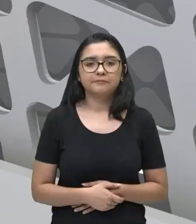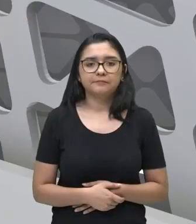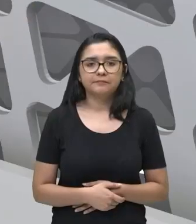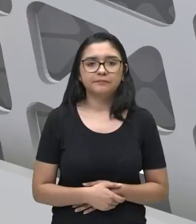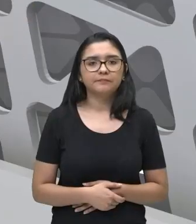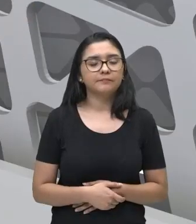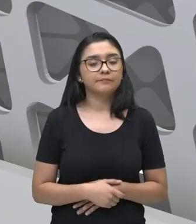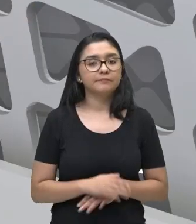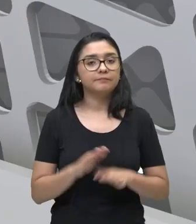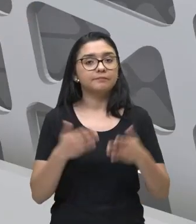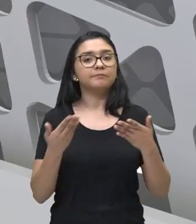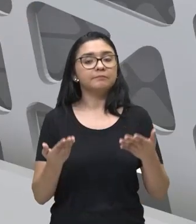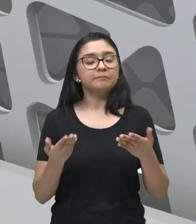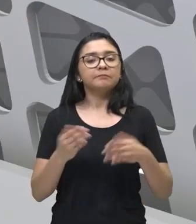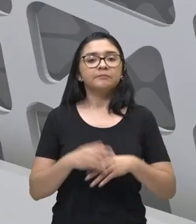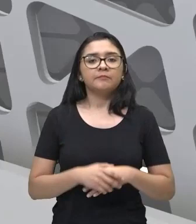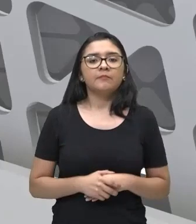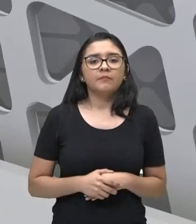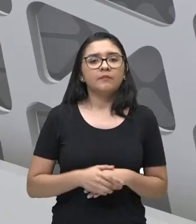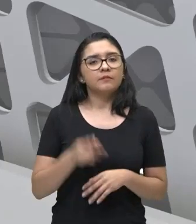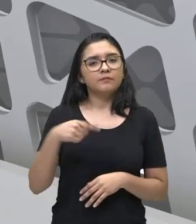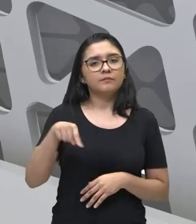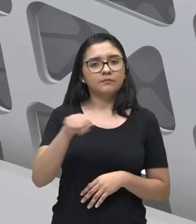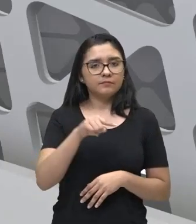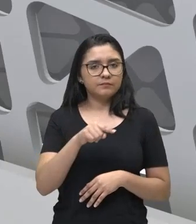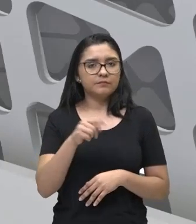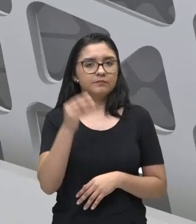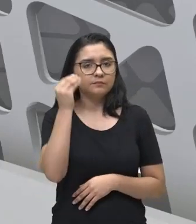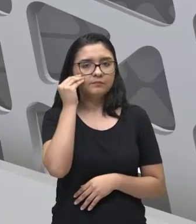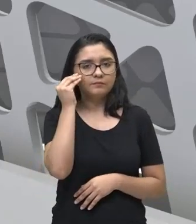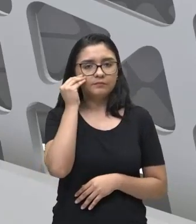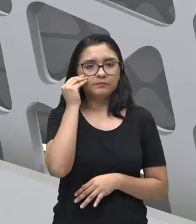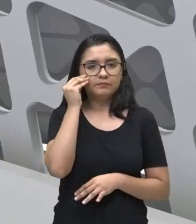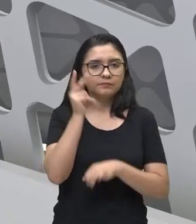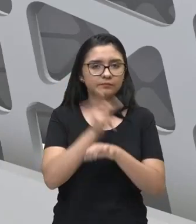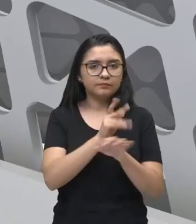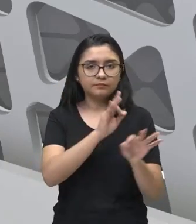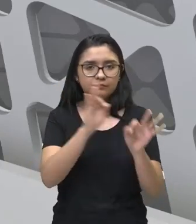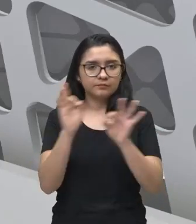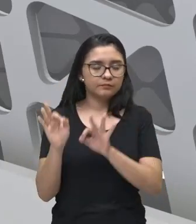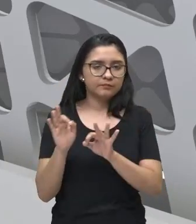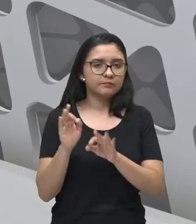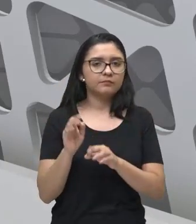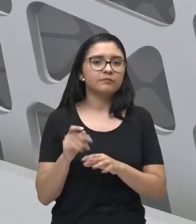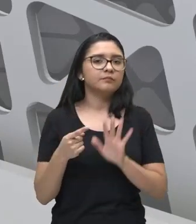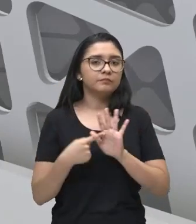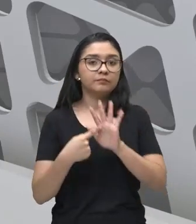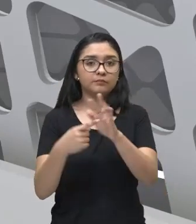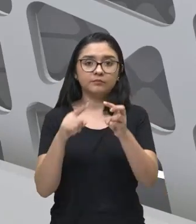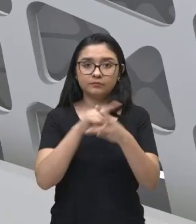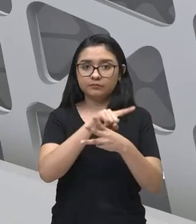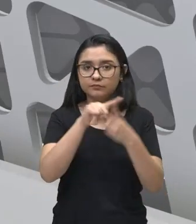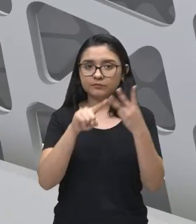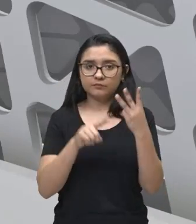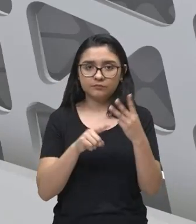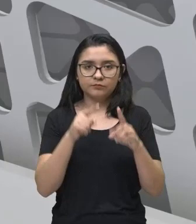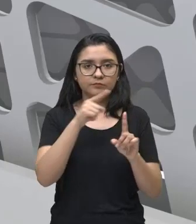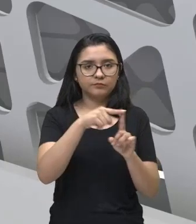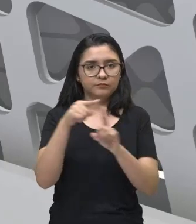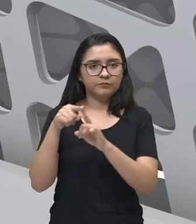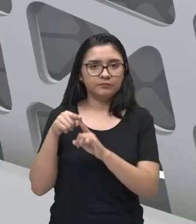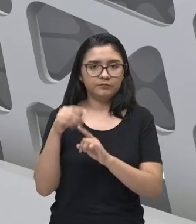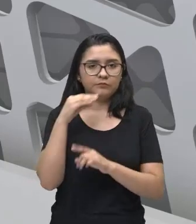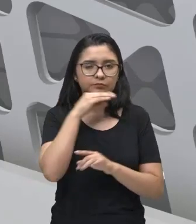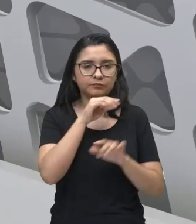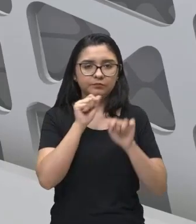Muito bem, pessoal. Vocês perceberam na animação que envolveu aí os 3 tipos de propagação.